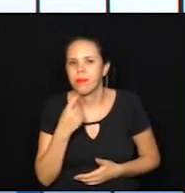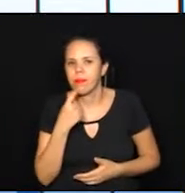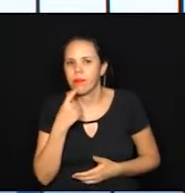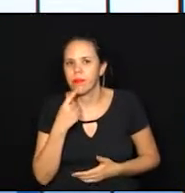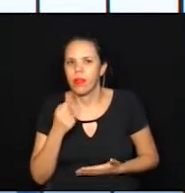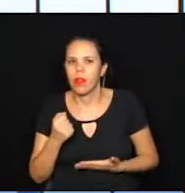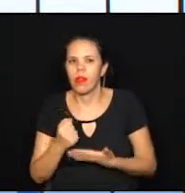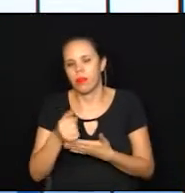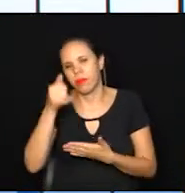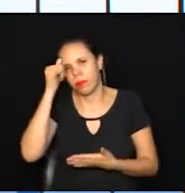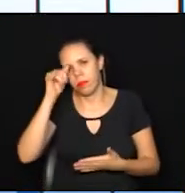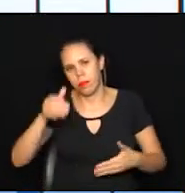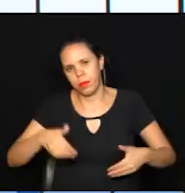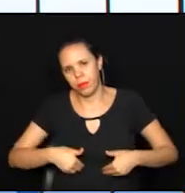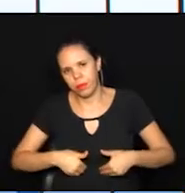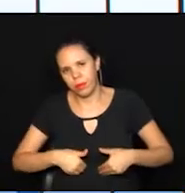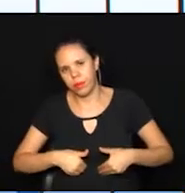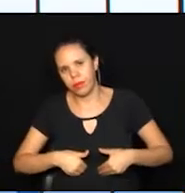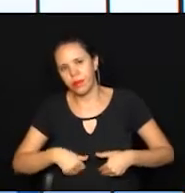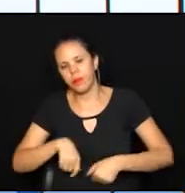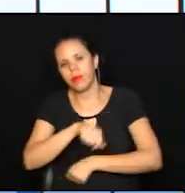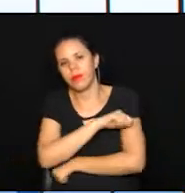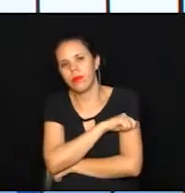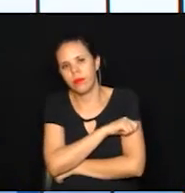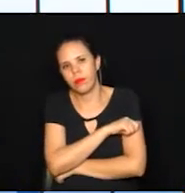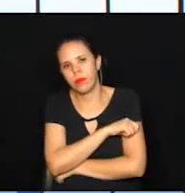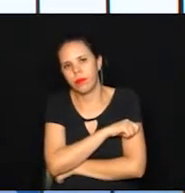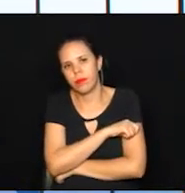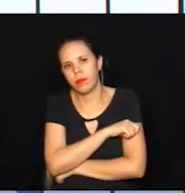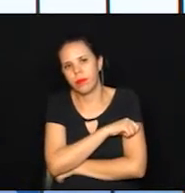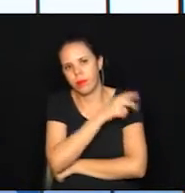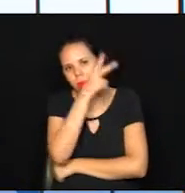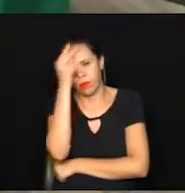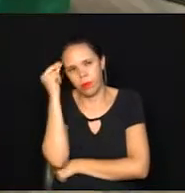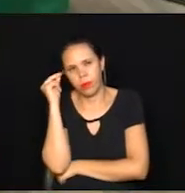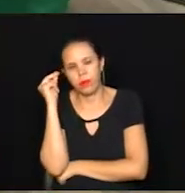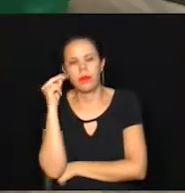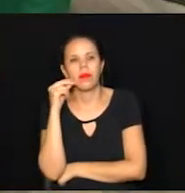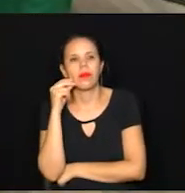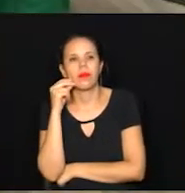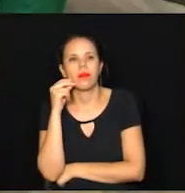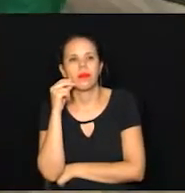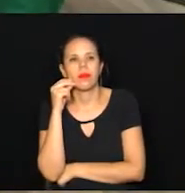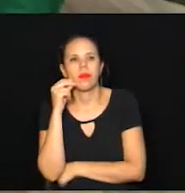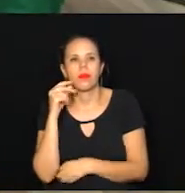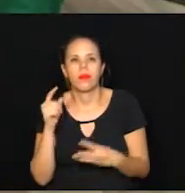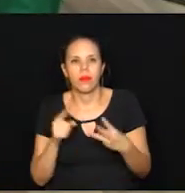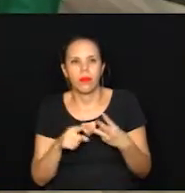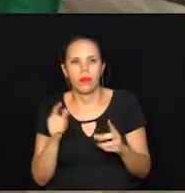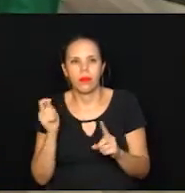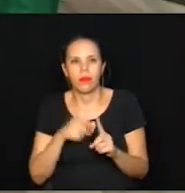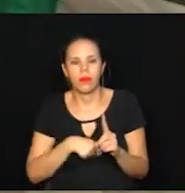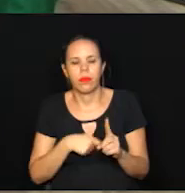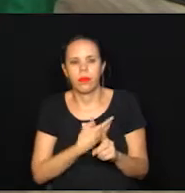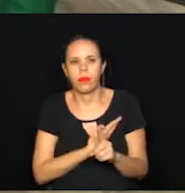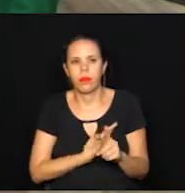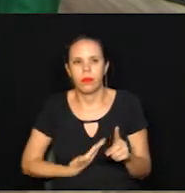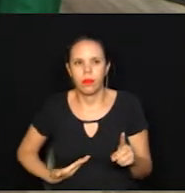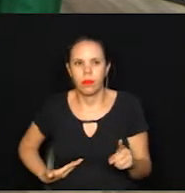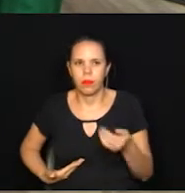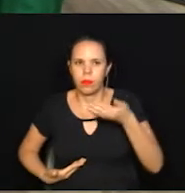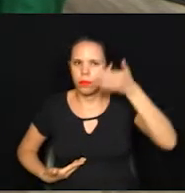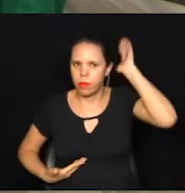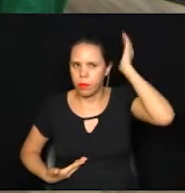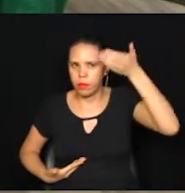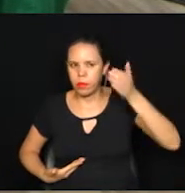pela Fome, que também abrange os alunos da rede municipal de ensino. E no terceiro mês de governo, o